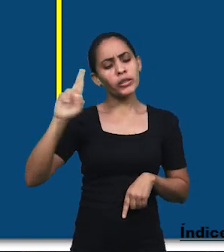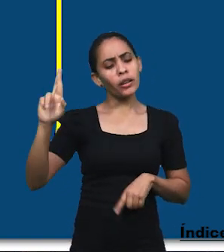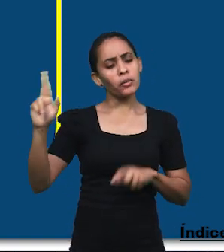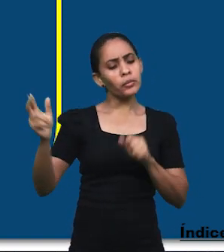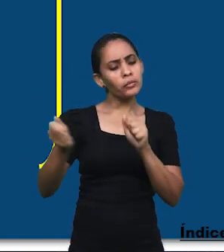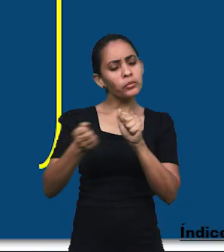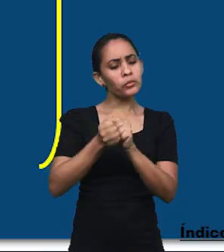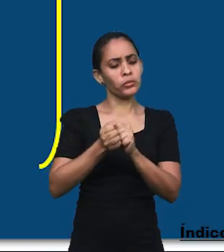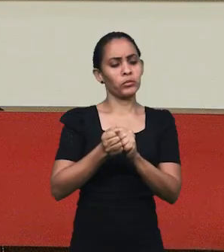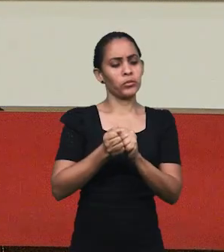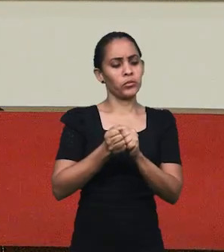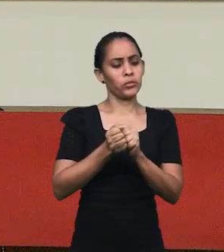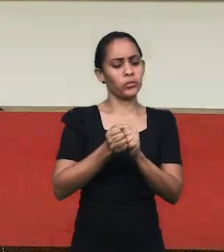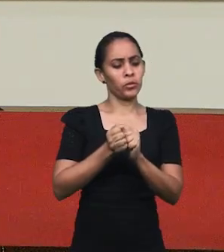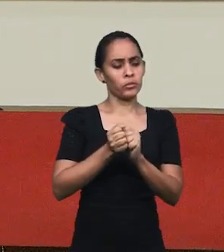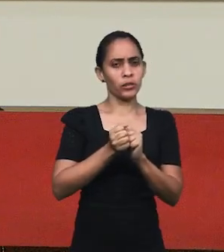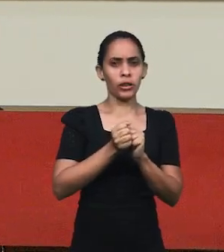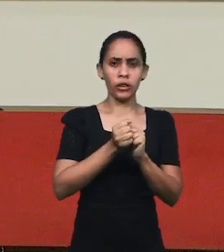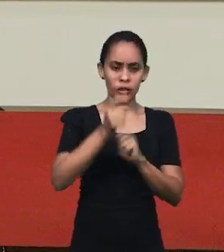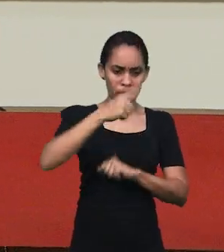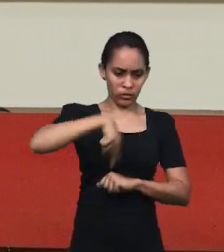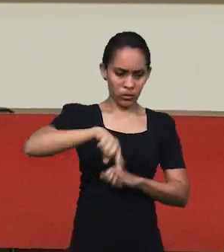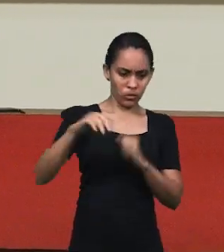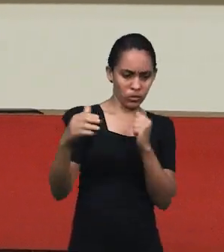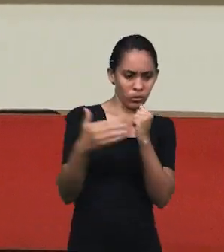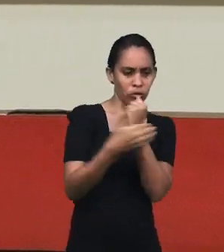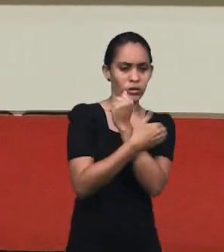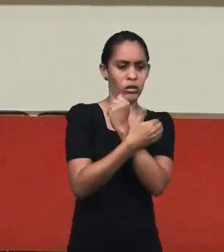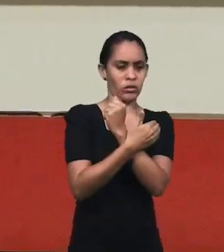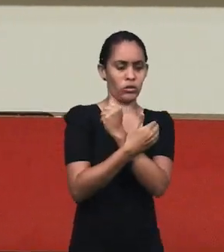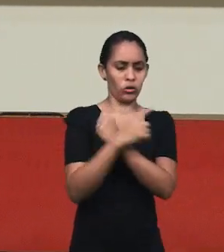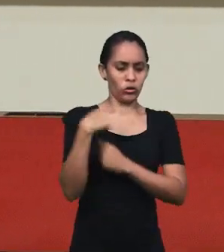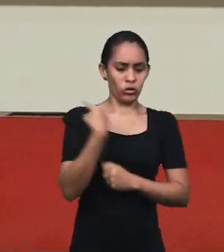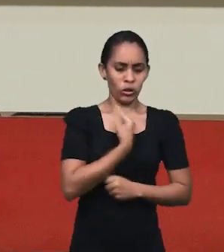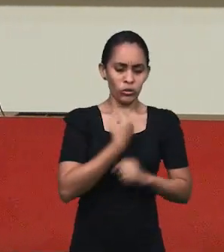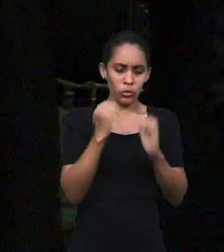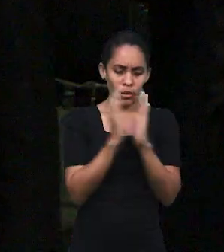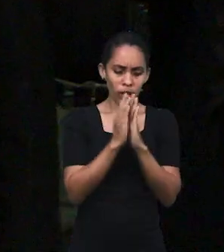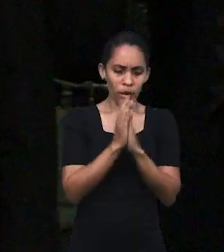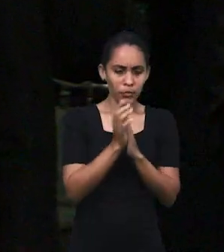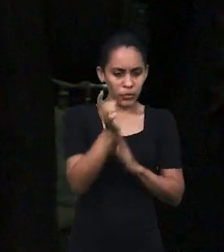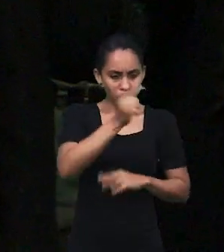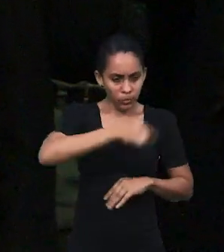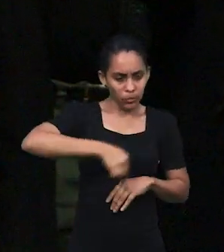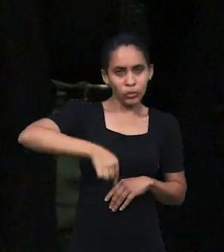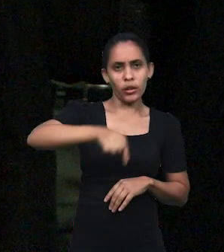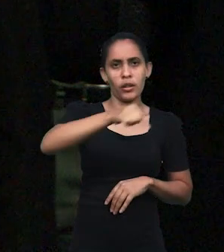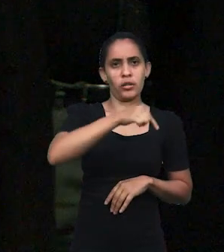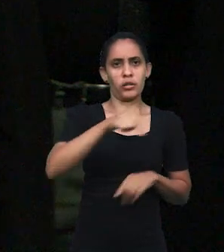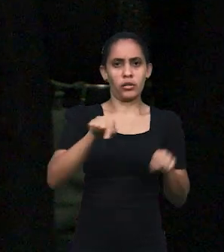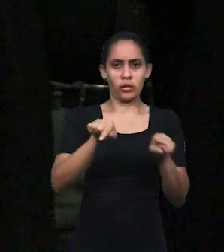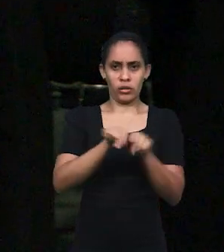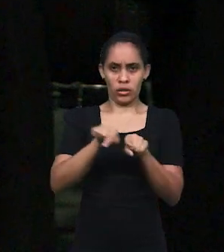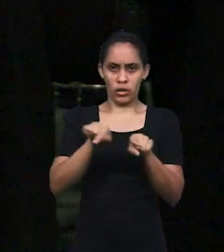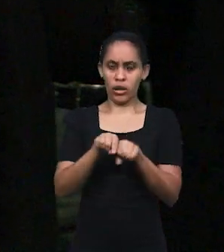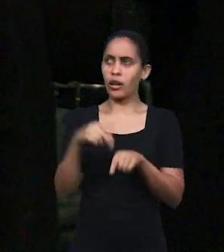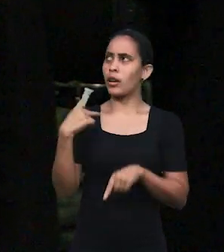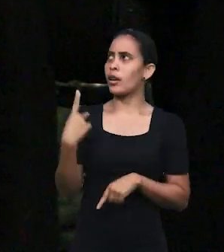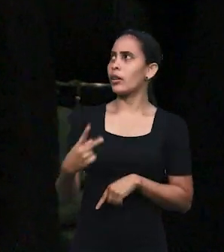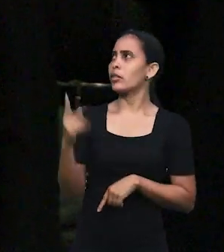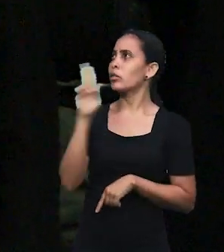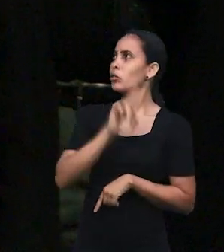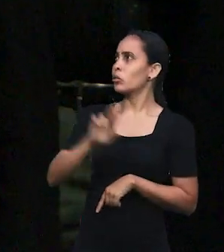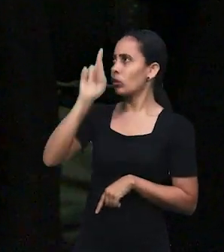Glória a Jesus. Senhor Deus, nós te pedimos, cuida dos